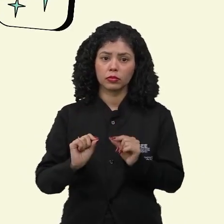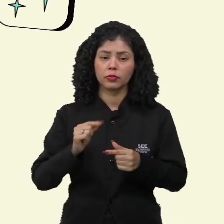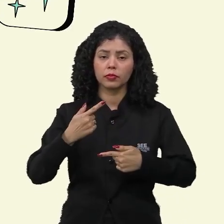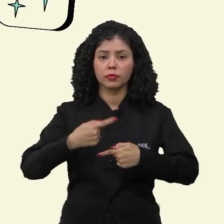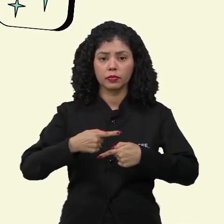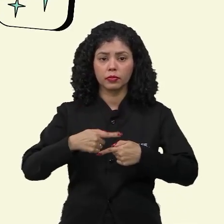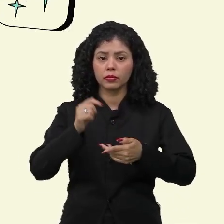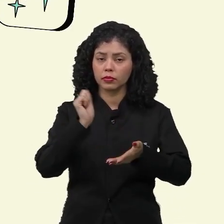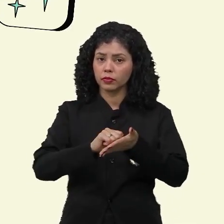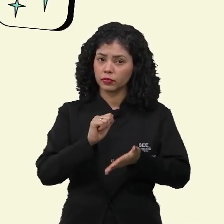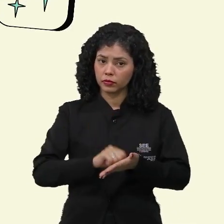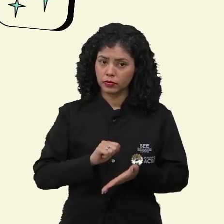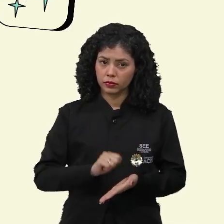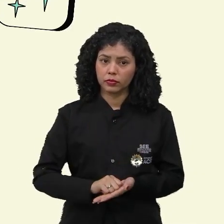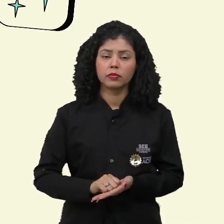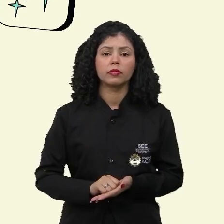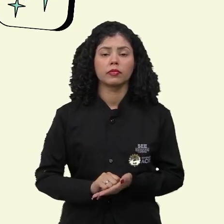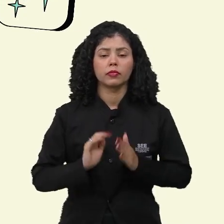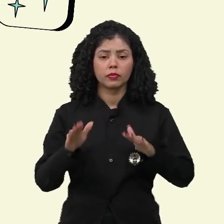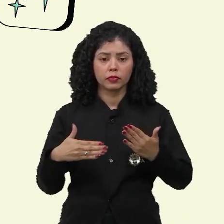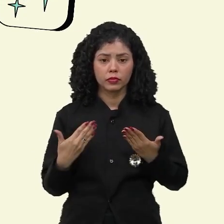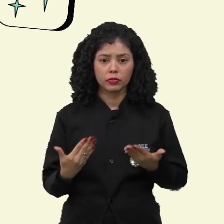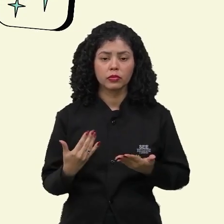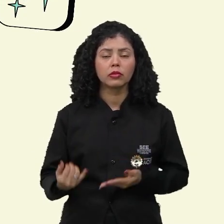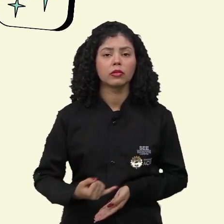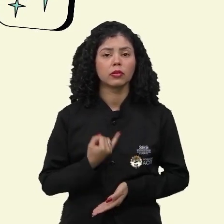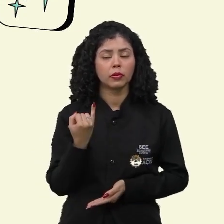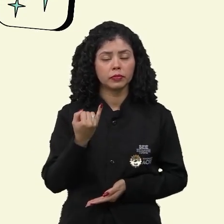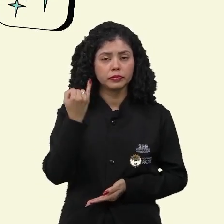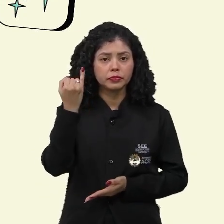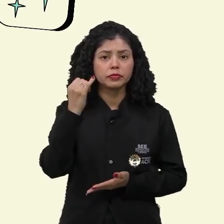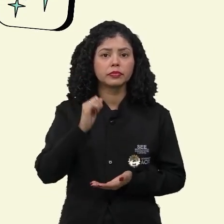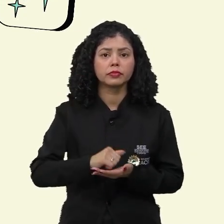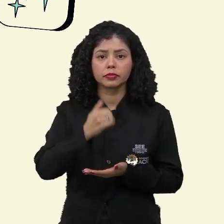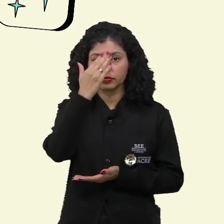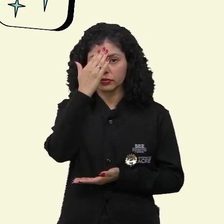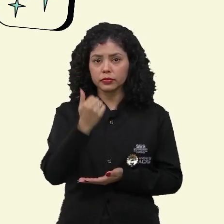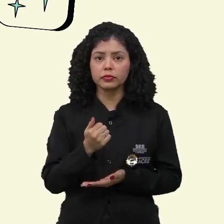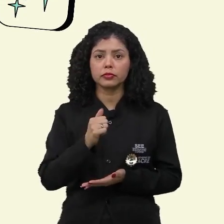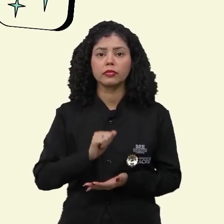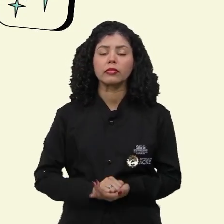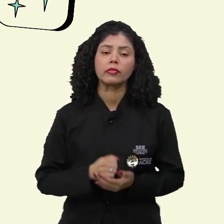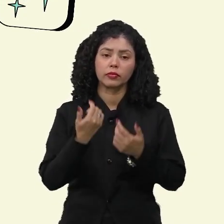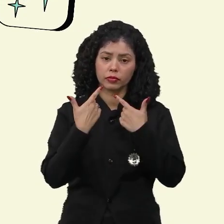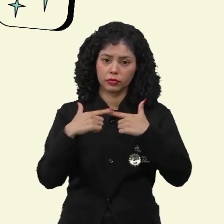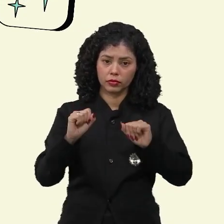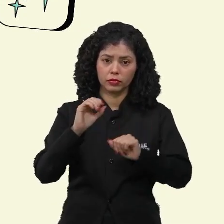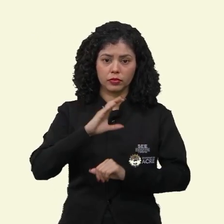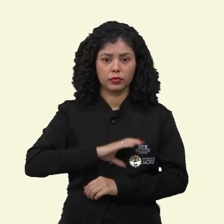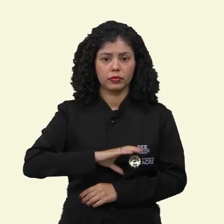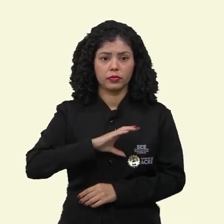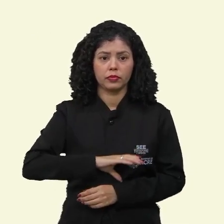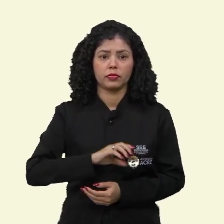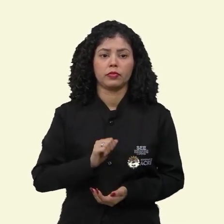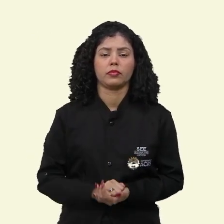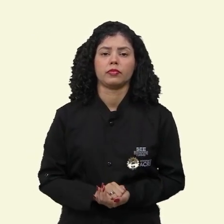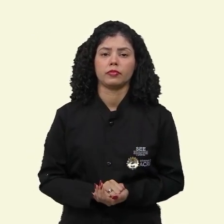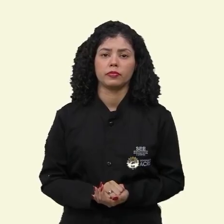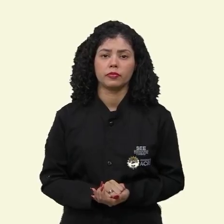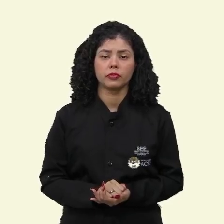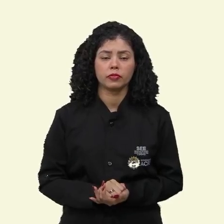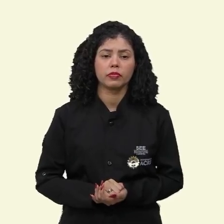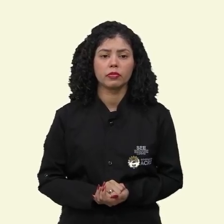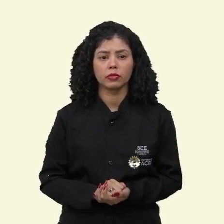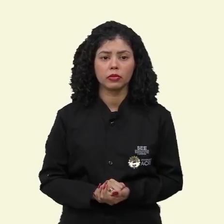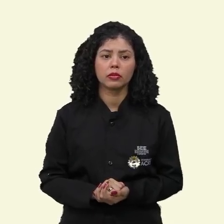gramática prescritiva e descritiva e qual a importância de saber sobre isso na língua portuguesa. Então,